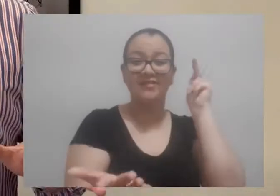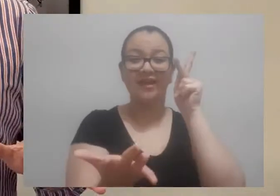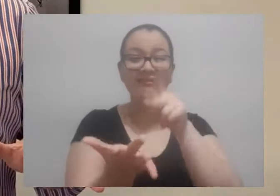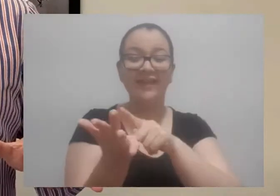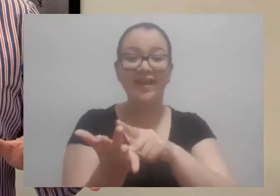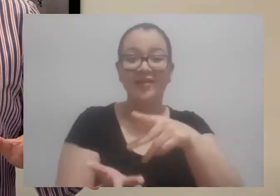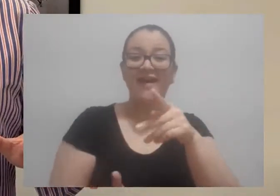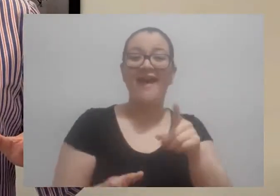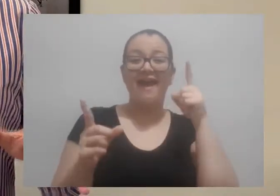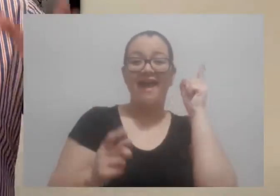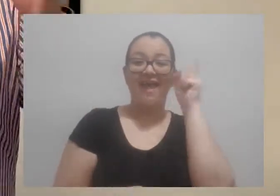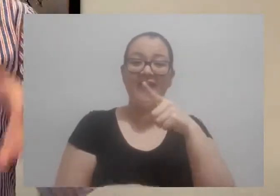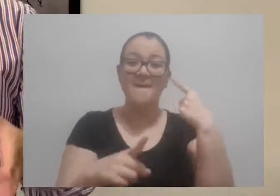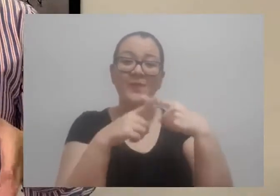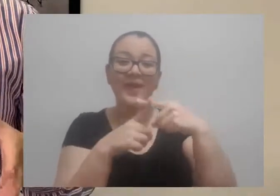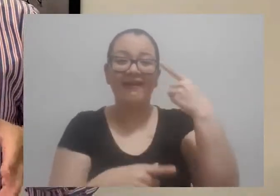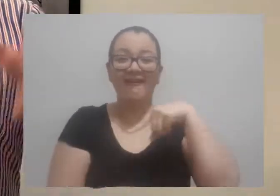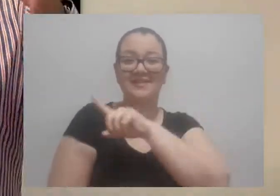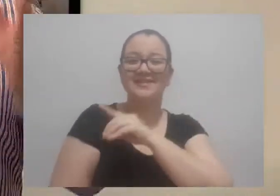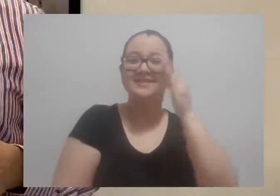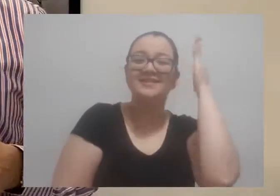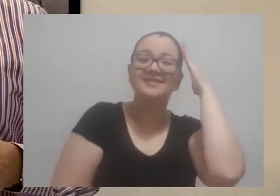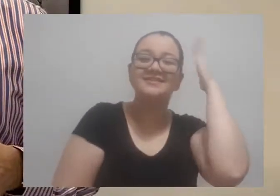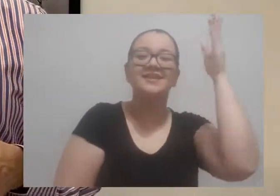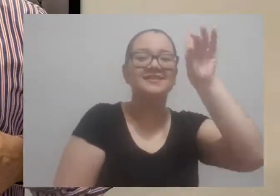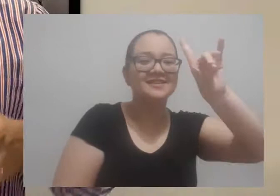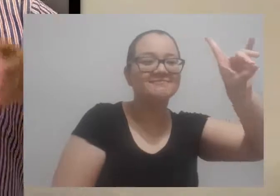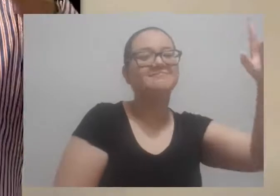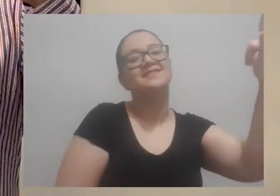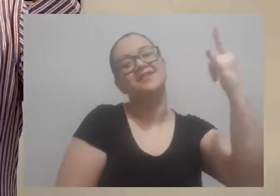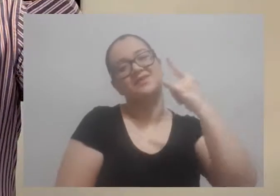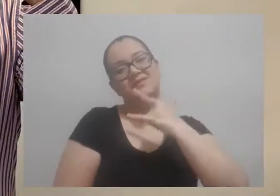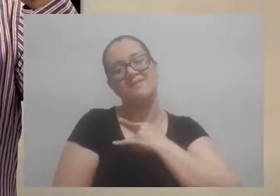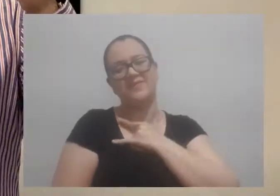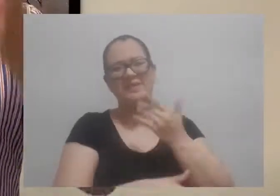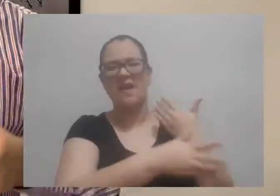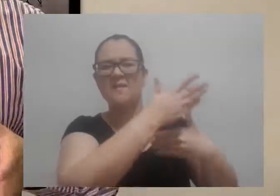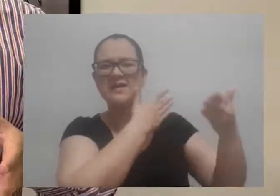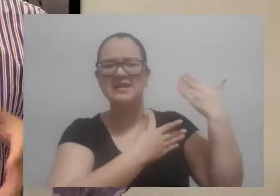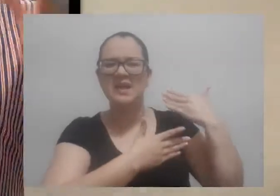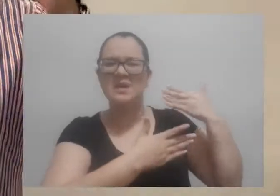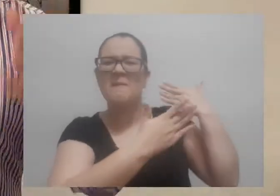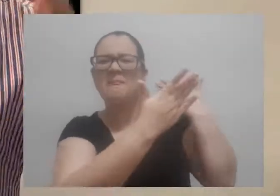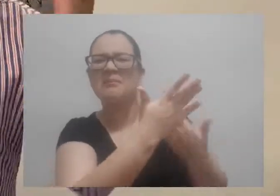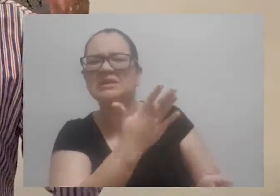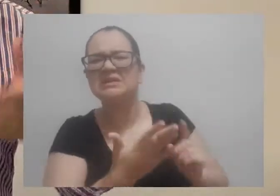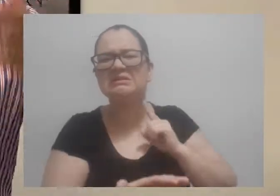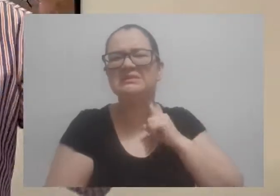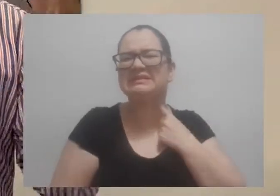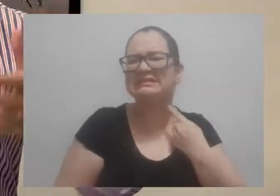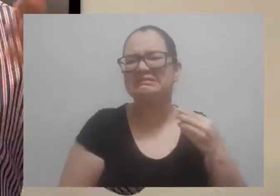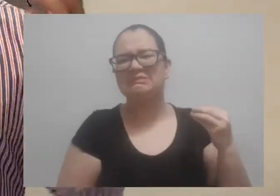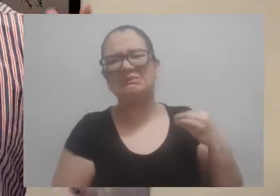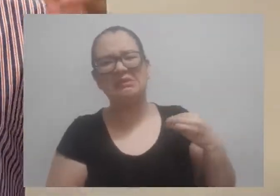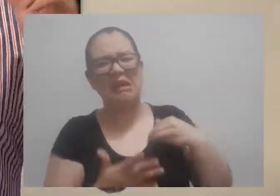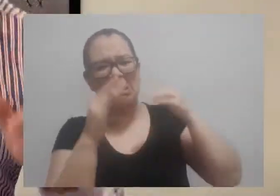nos amou. Estávamos perdidos, éramos pecadores, estávamos em desobediência ao Senhor e Ele demonstrou o seu